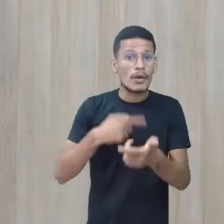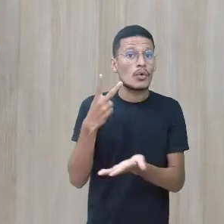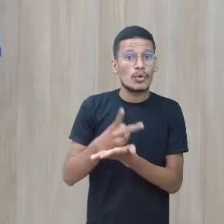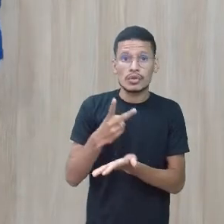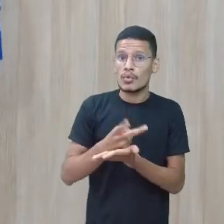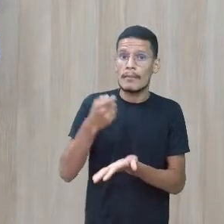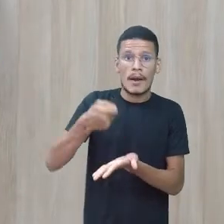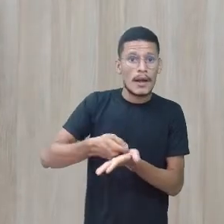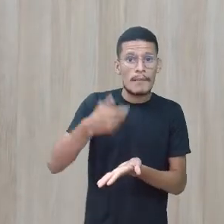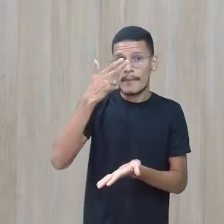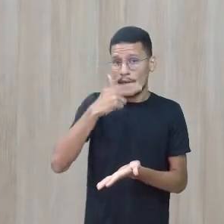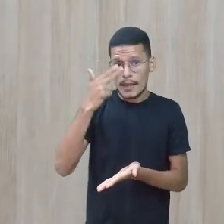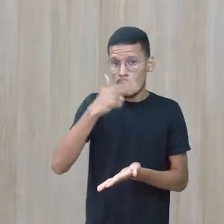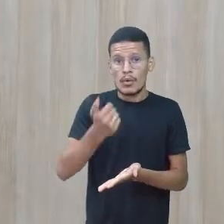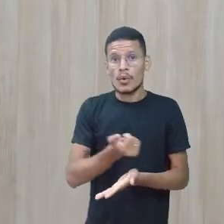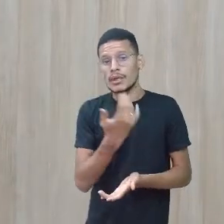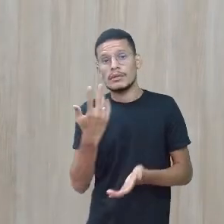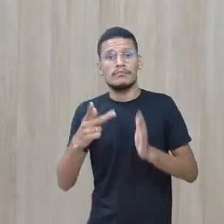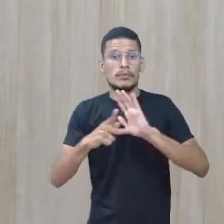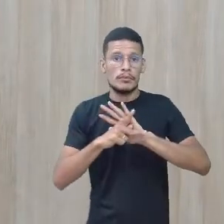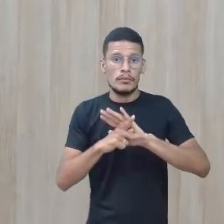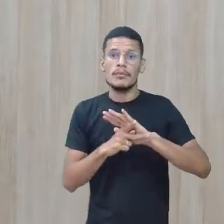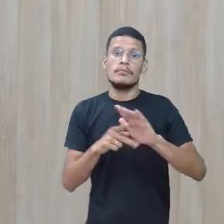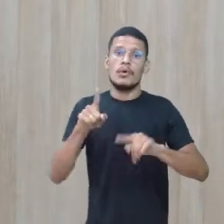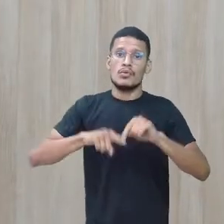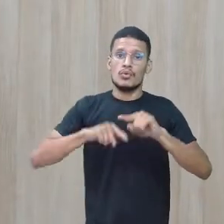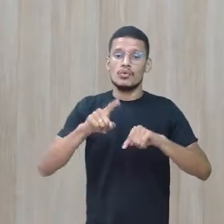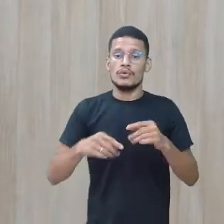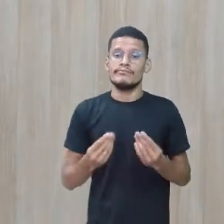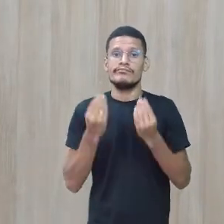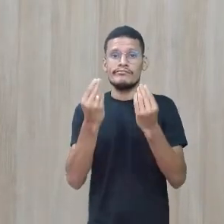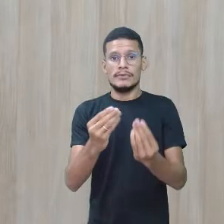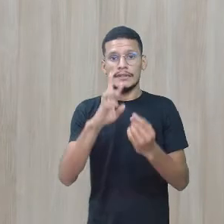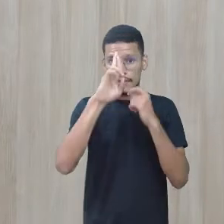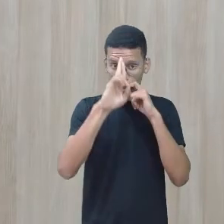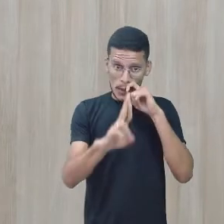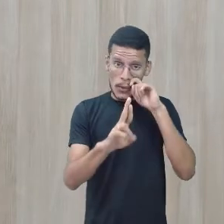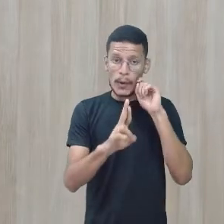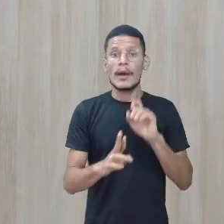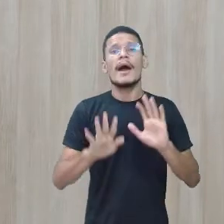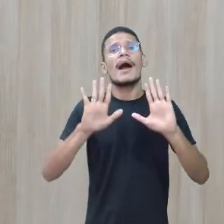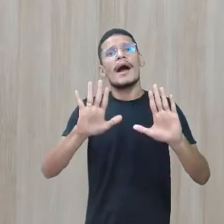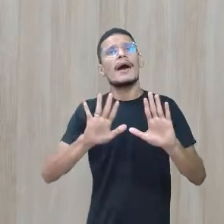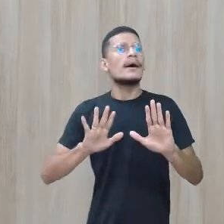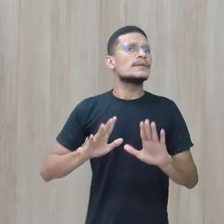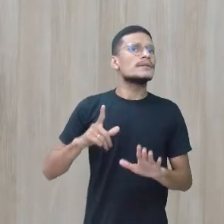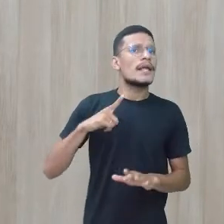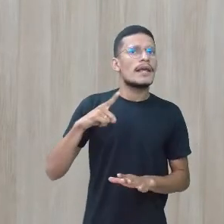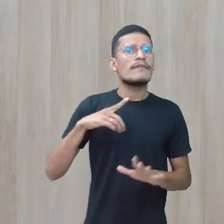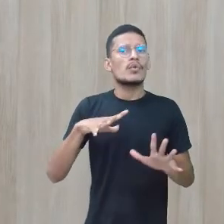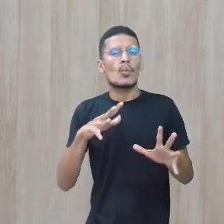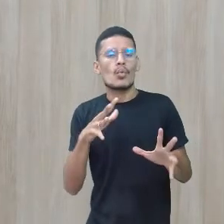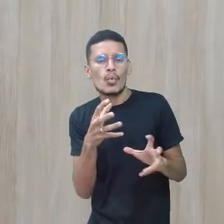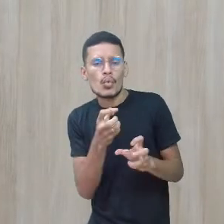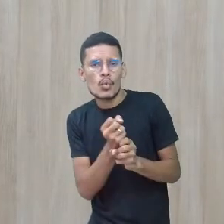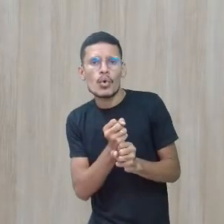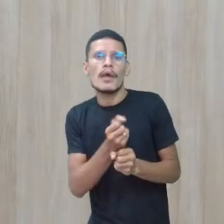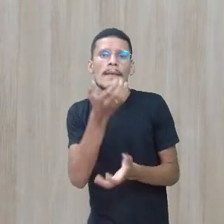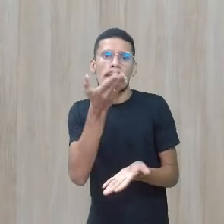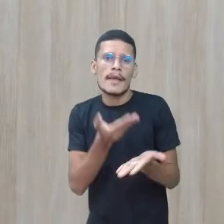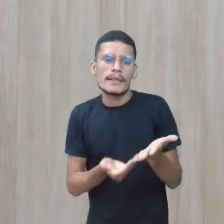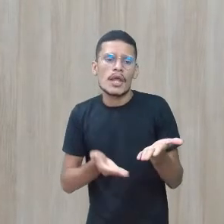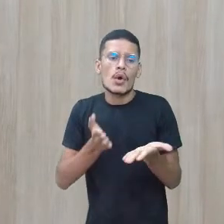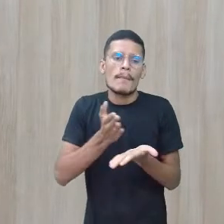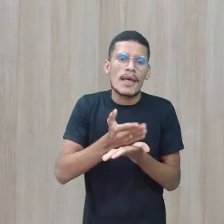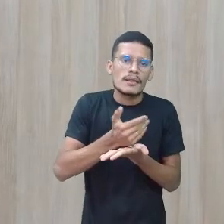a mesma quantidade de produtos, né, para o Senhor. Ah, mas teve uma seca e perdeu